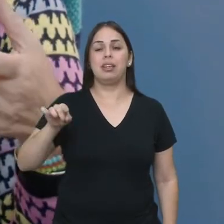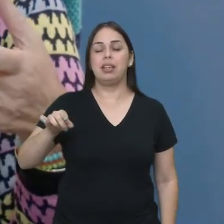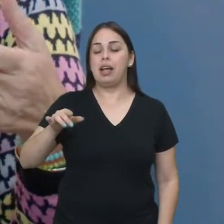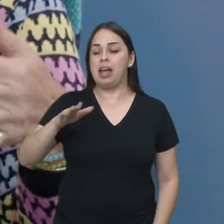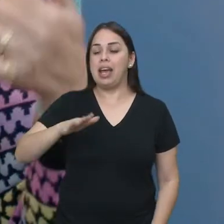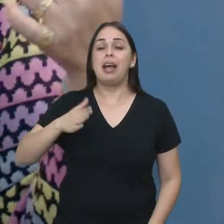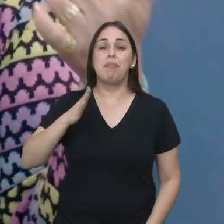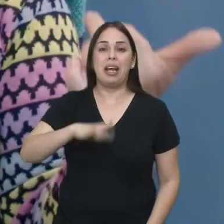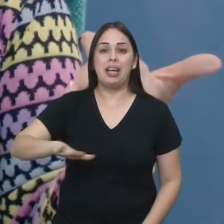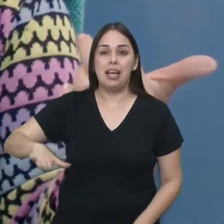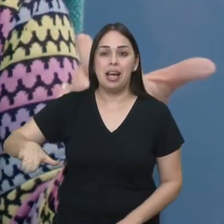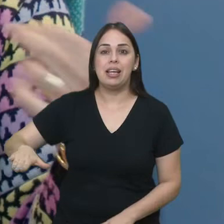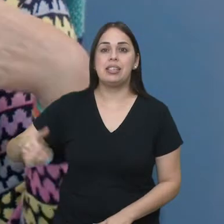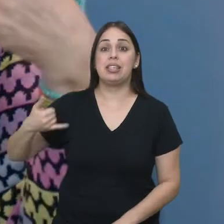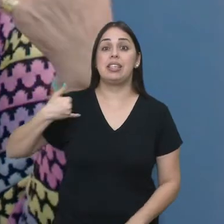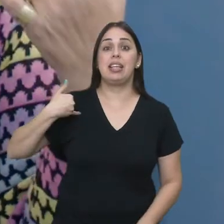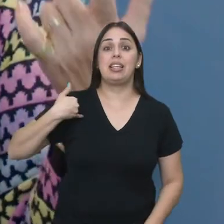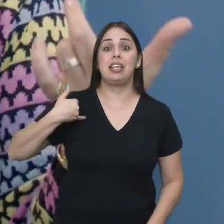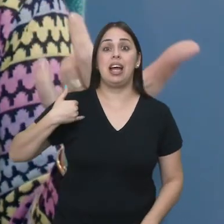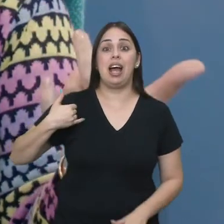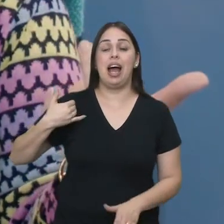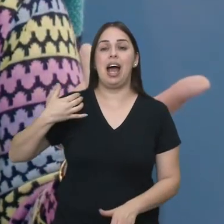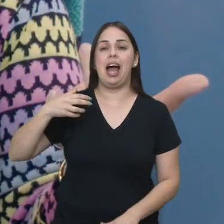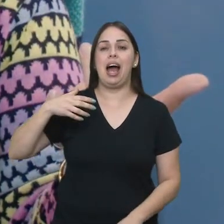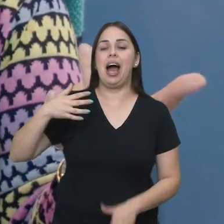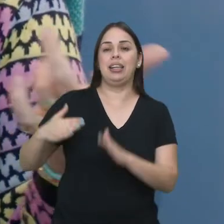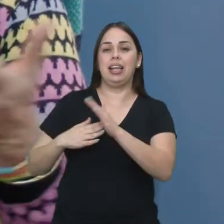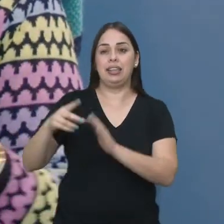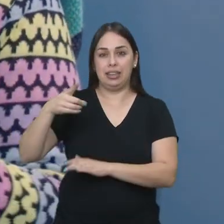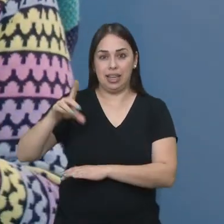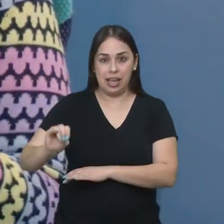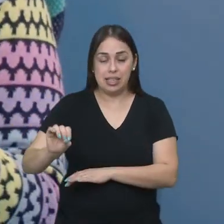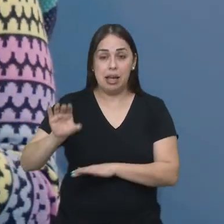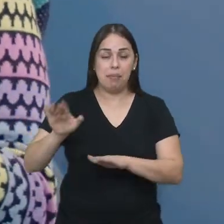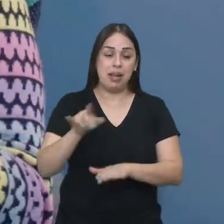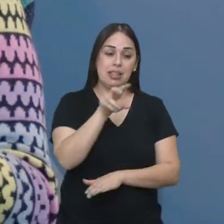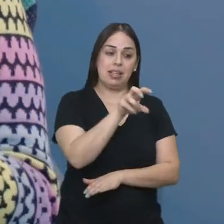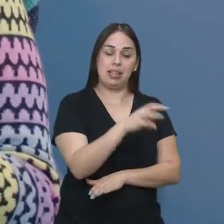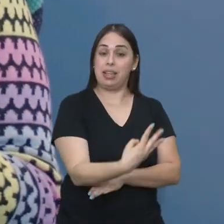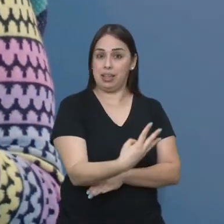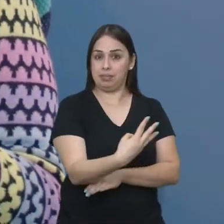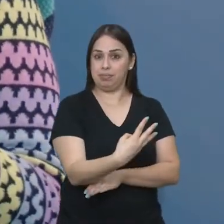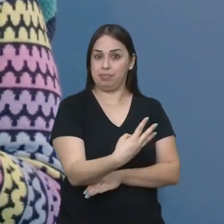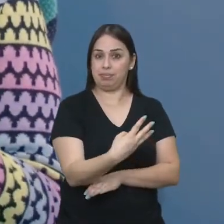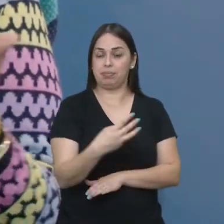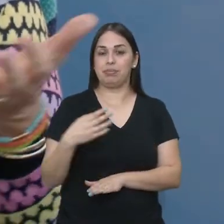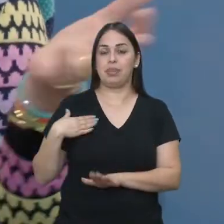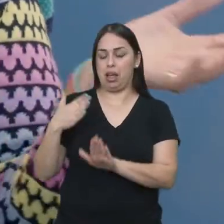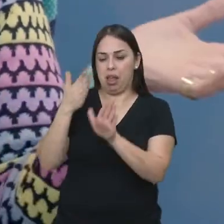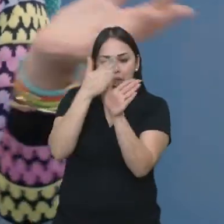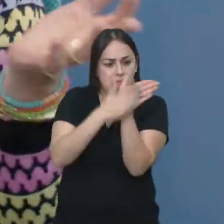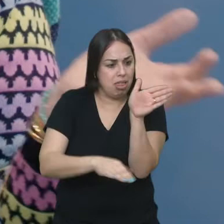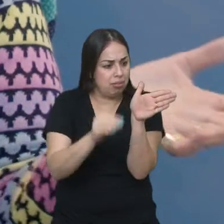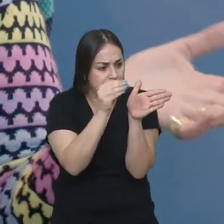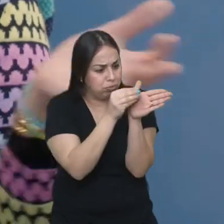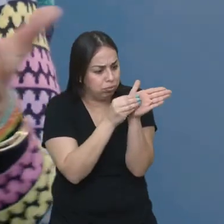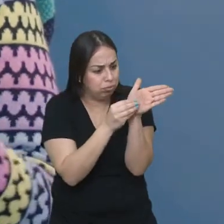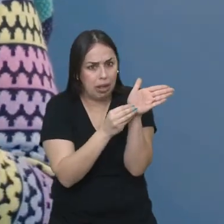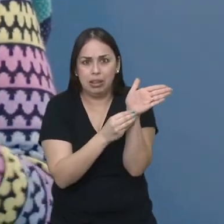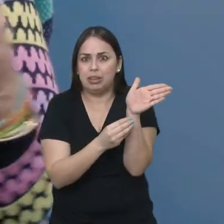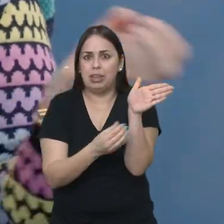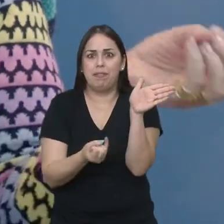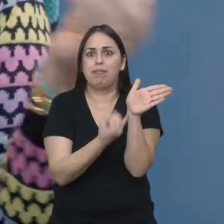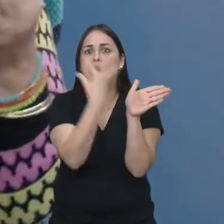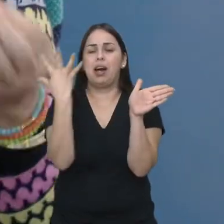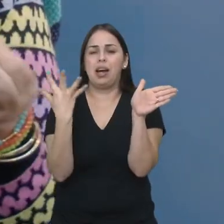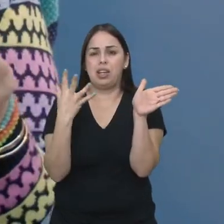menores de 5 anos. O sistema privado já trabalha com a pneumo 13. Mas o nosso calendário ele é rico, né? A gente sempre fala, a gente estava no começo